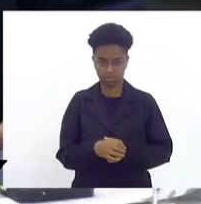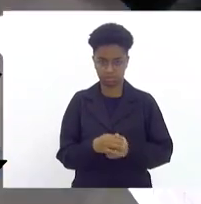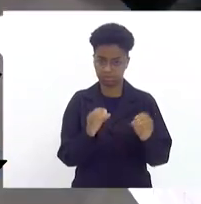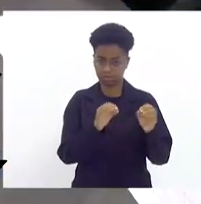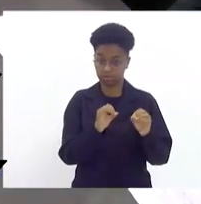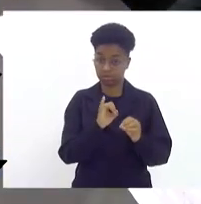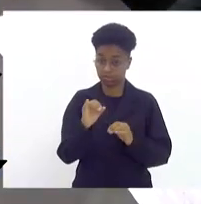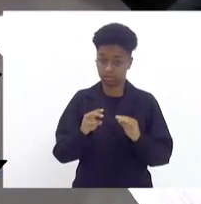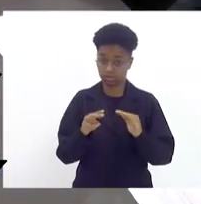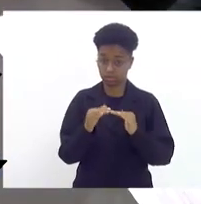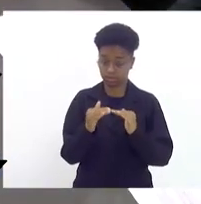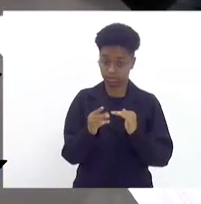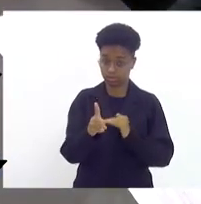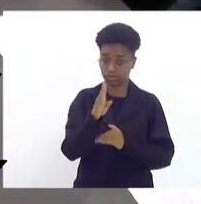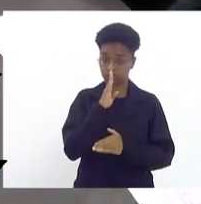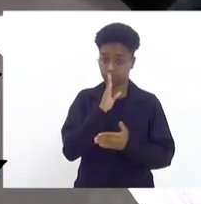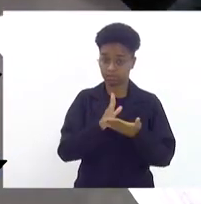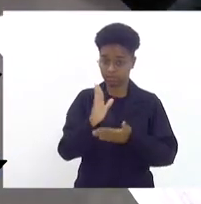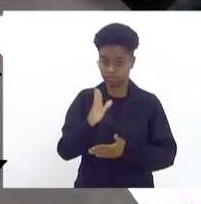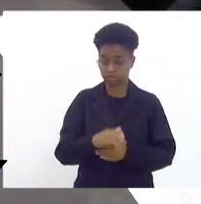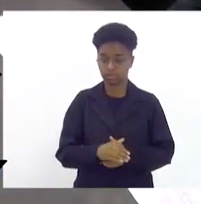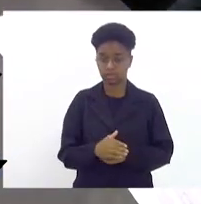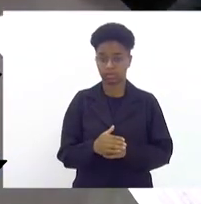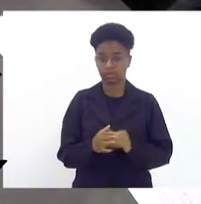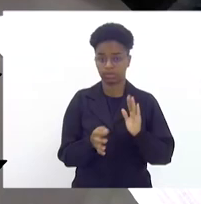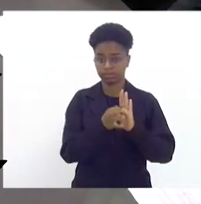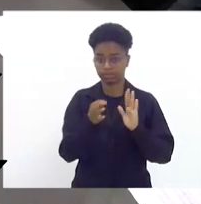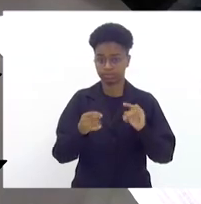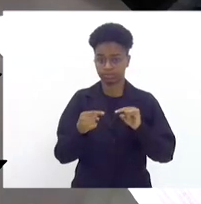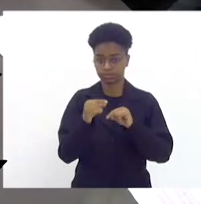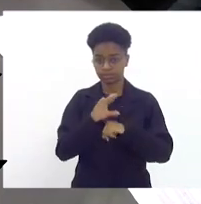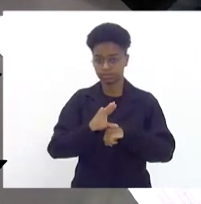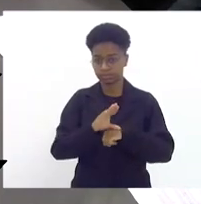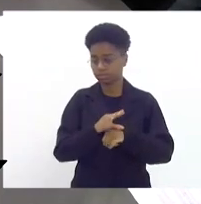Senhores que aprovam, permaneçam como estão, aprovado o parecer pela constitucionalidade.